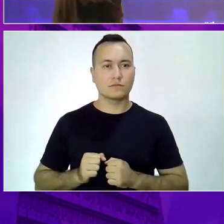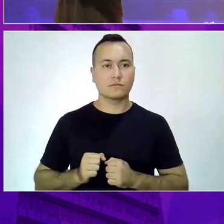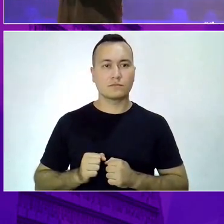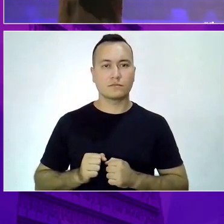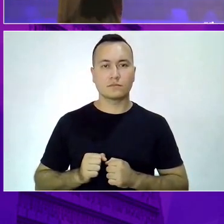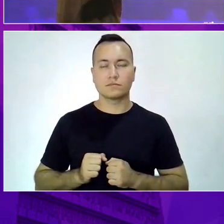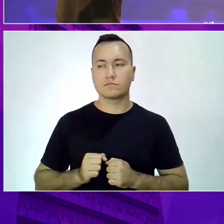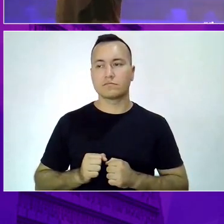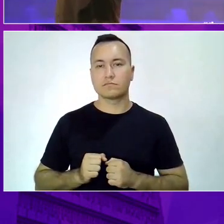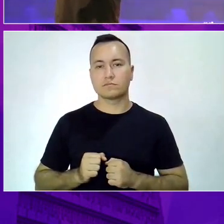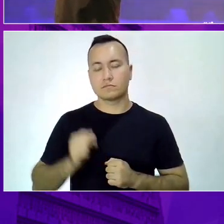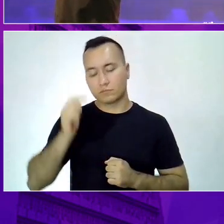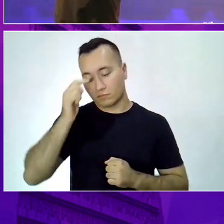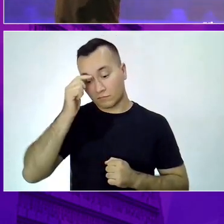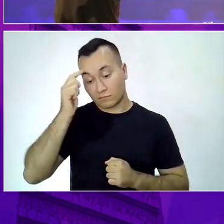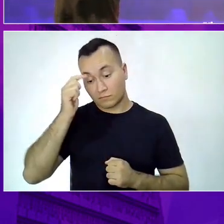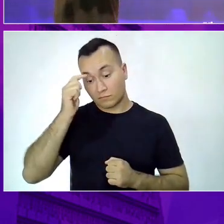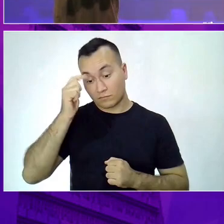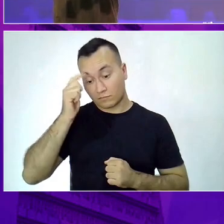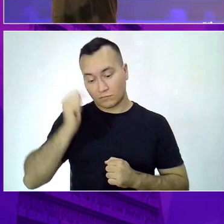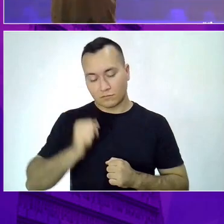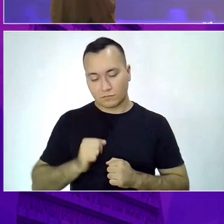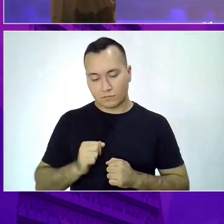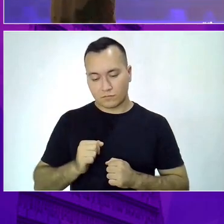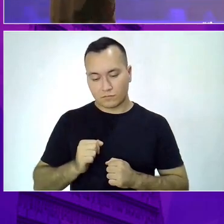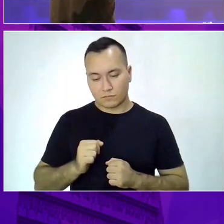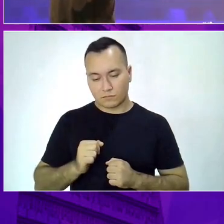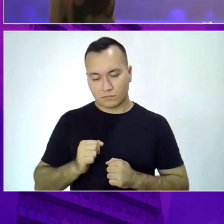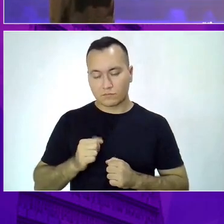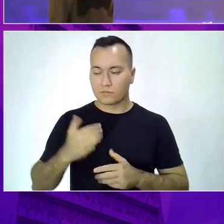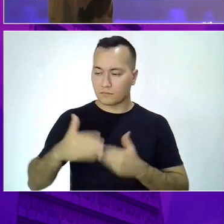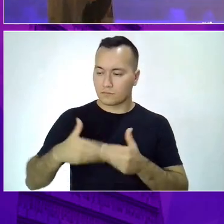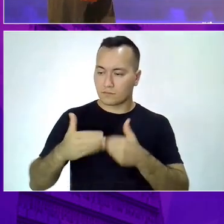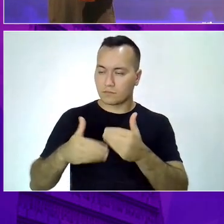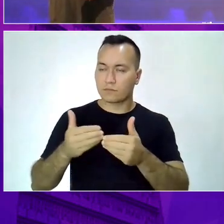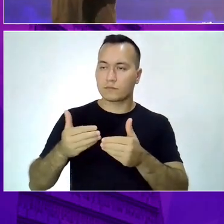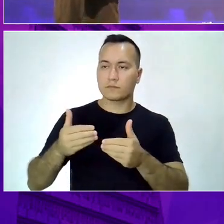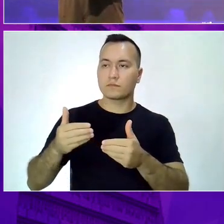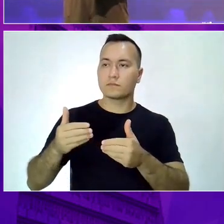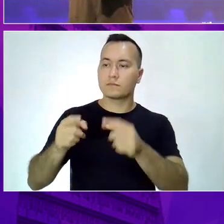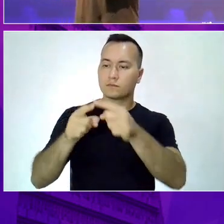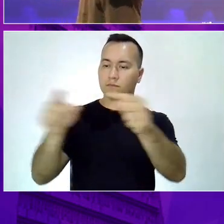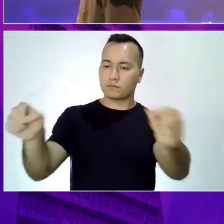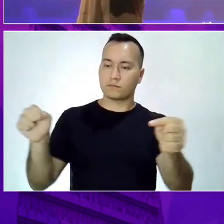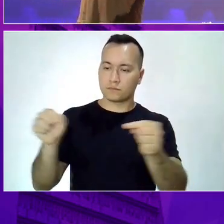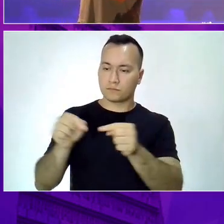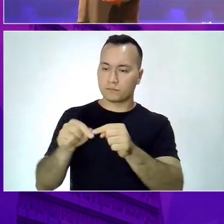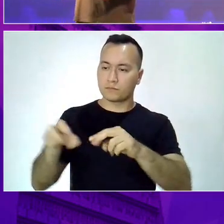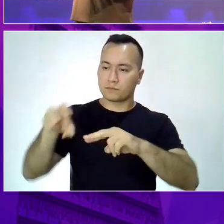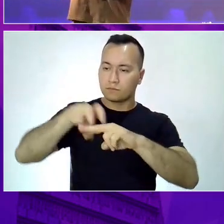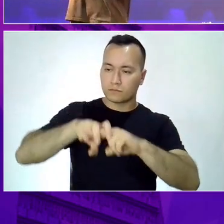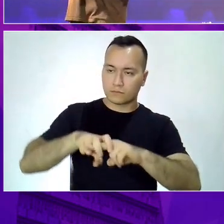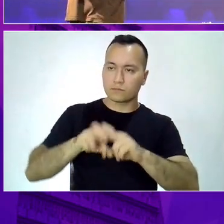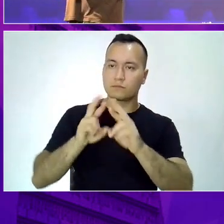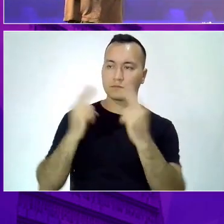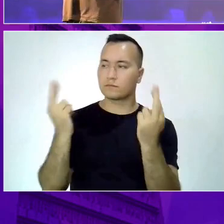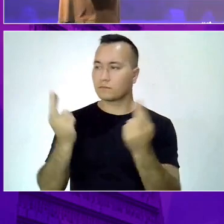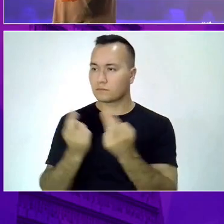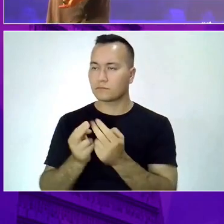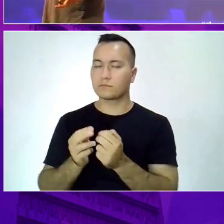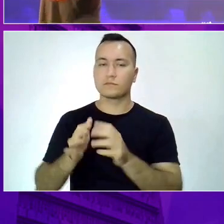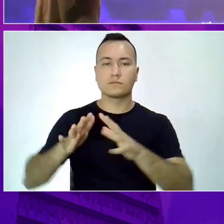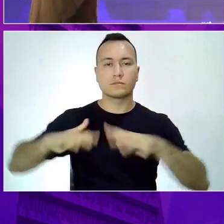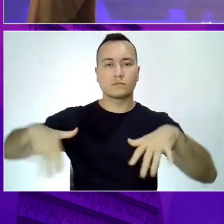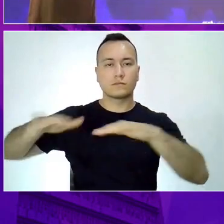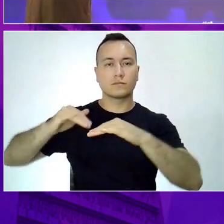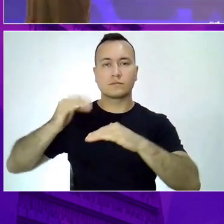EdTech, né, era uma Summit de EdTech, e 95% do tempo, 95% dos executivos falavam